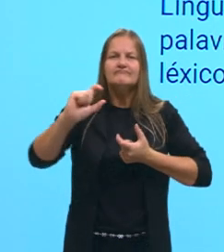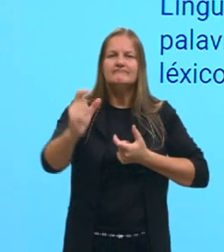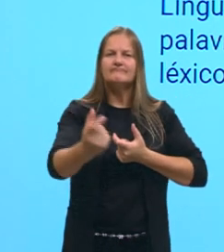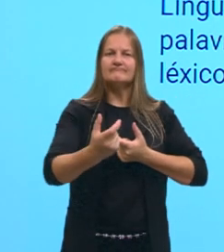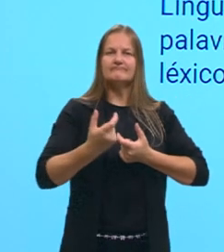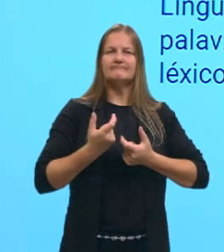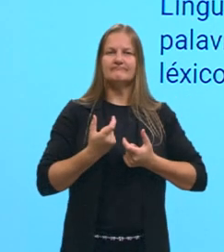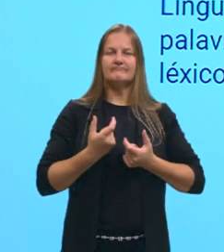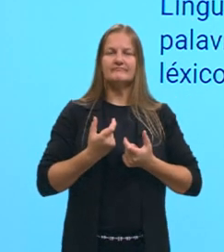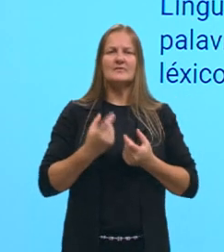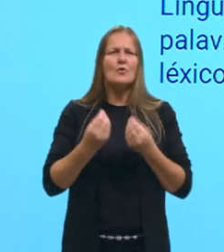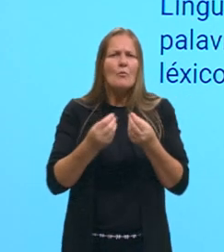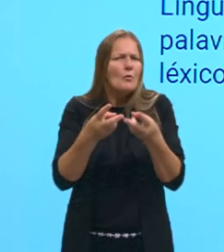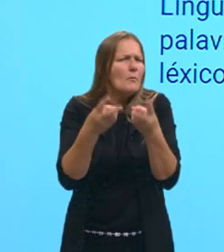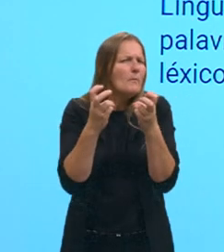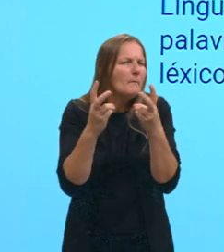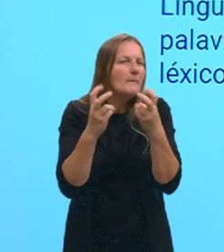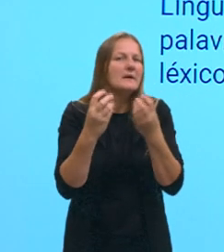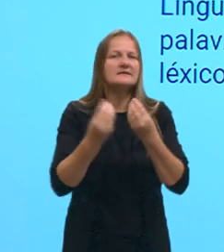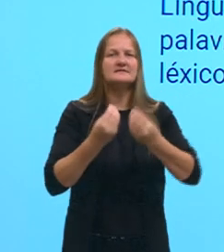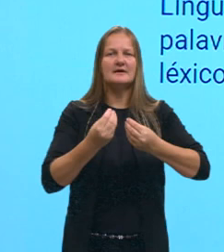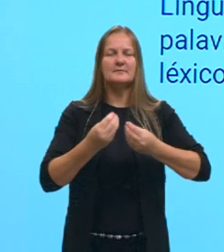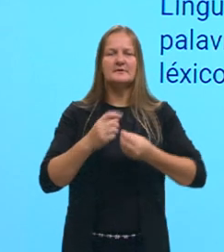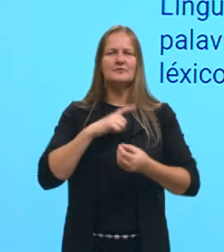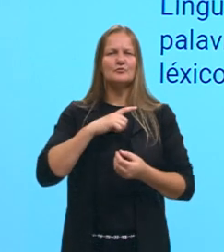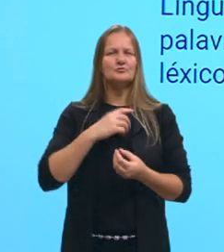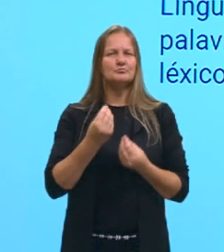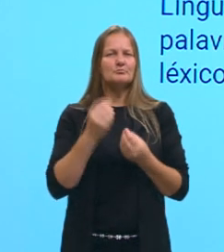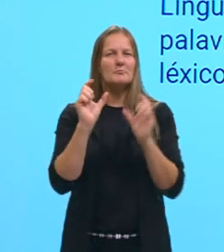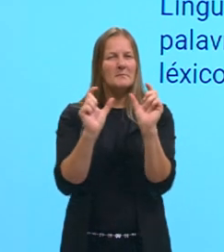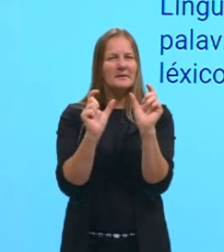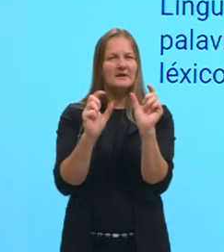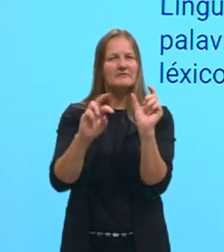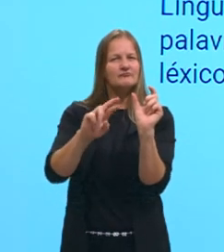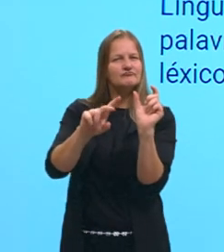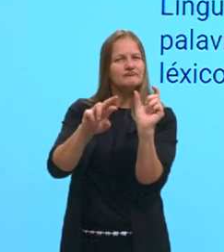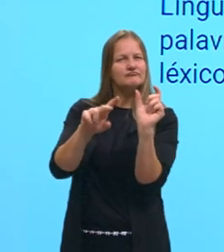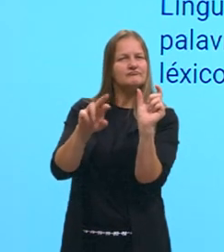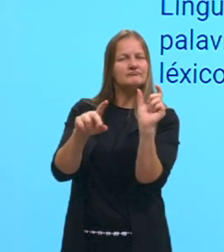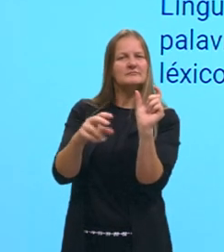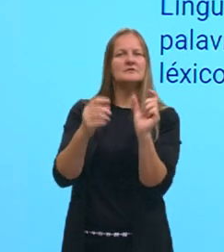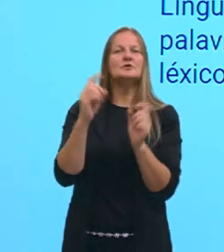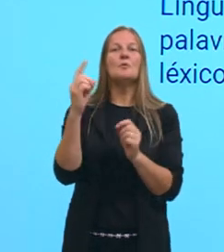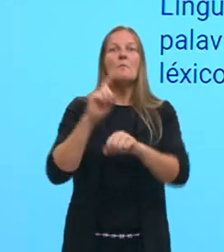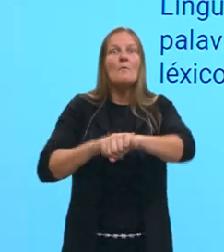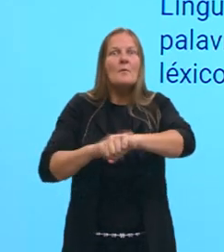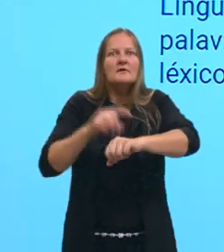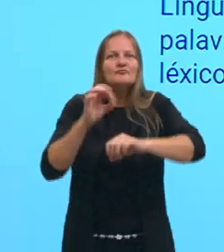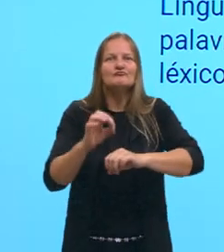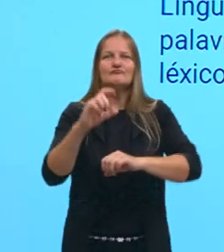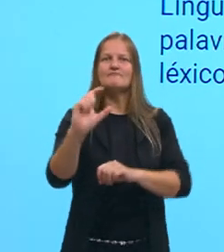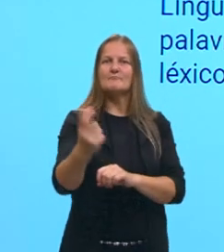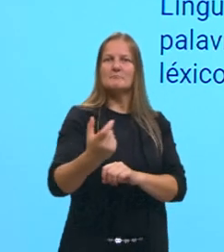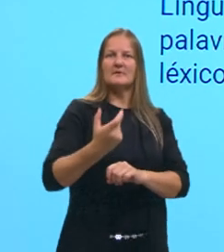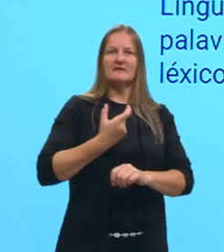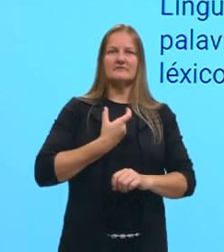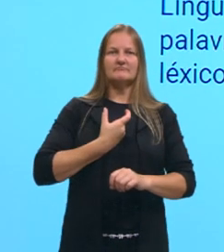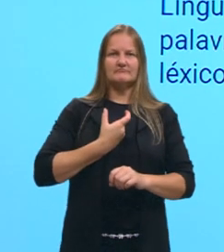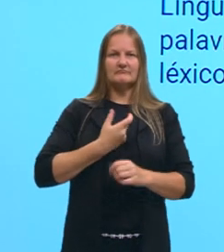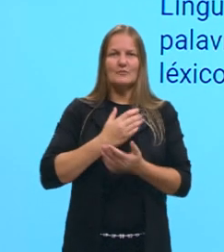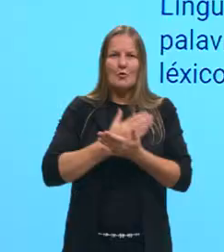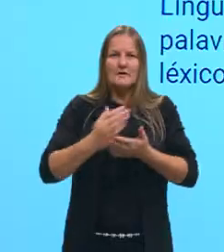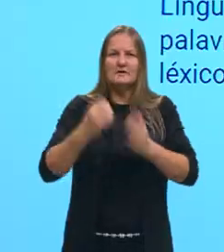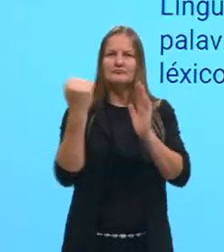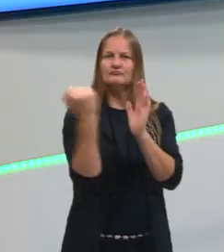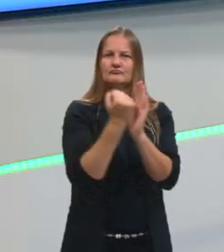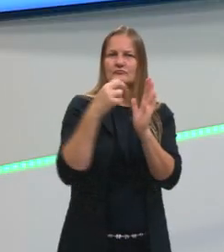e não se percebe não se percebe realmente a Quando é o momento que a não ser que haja